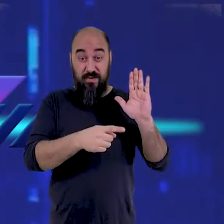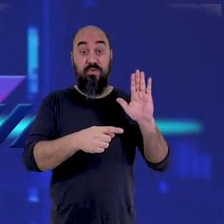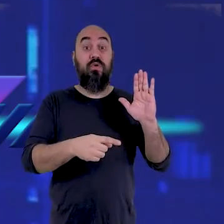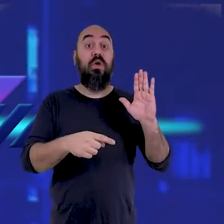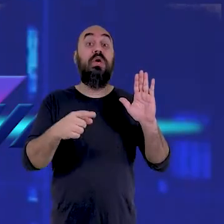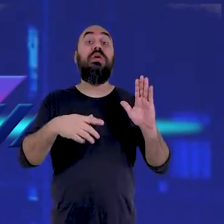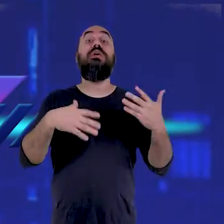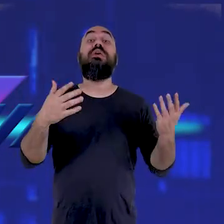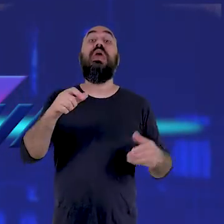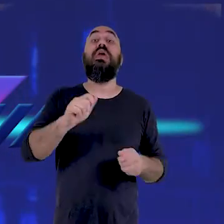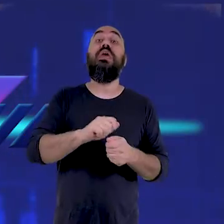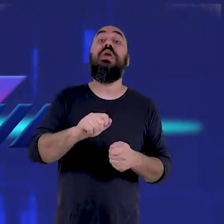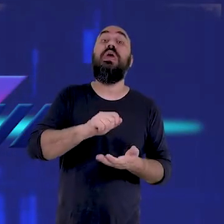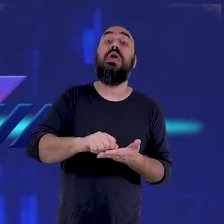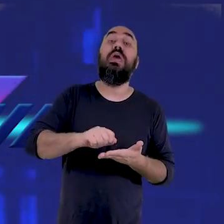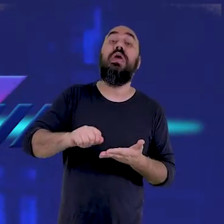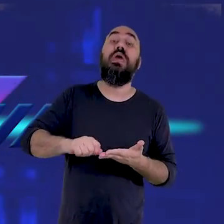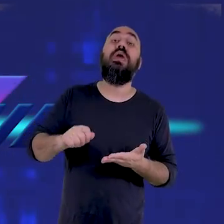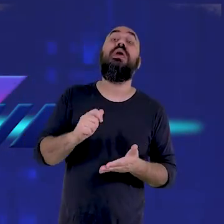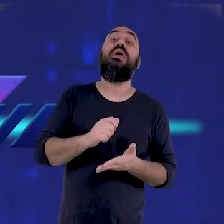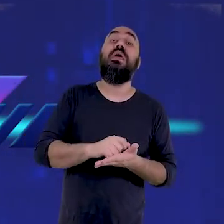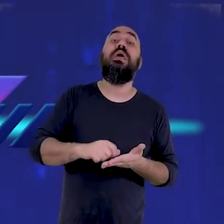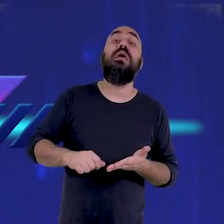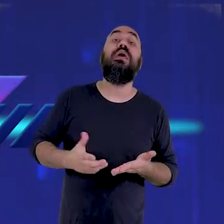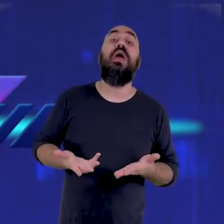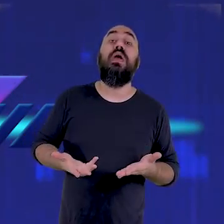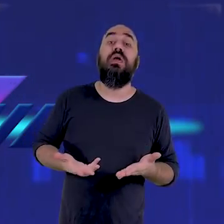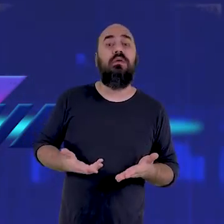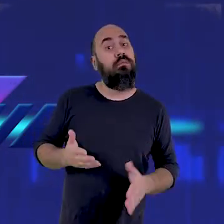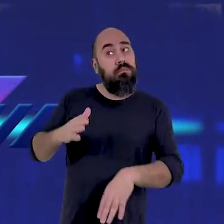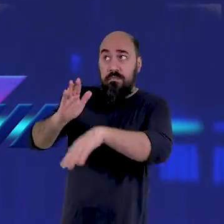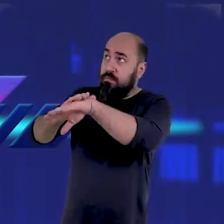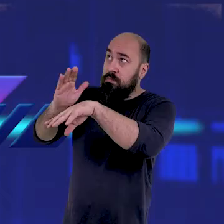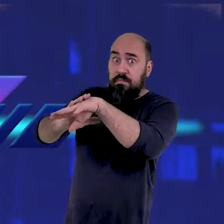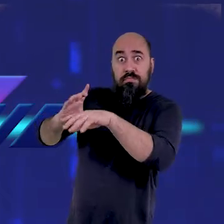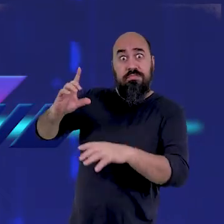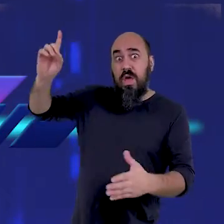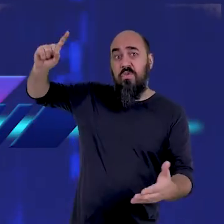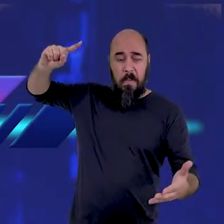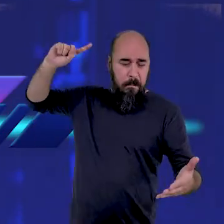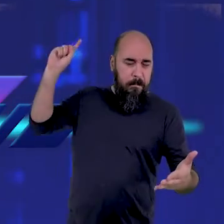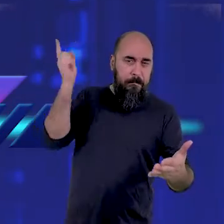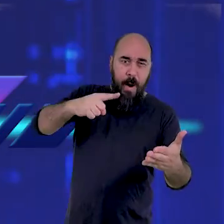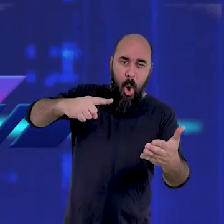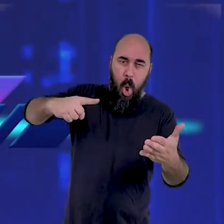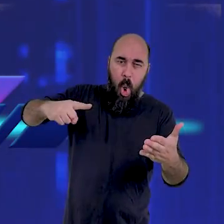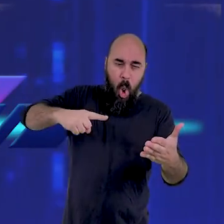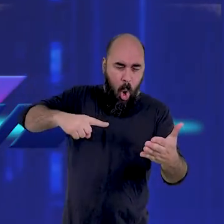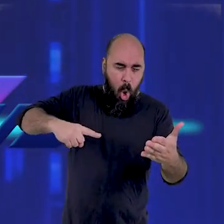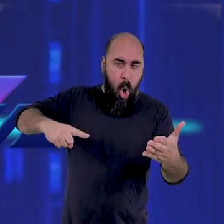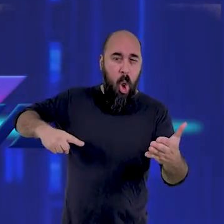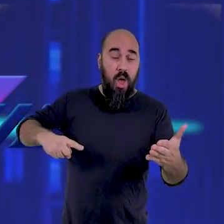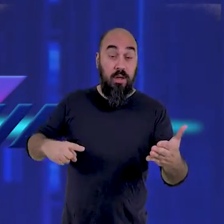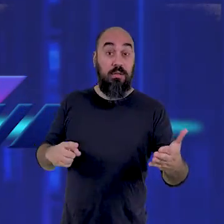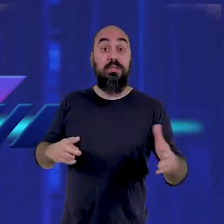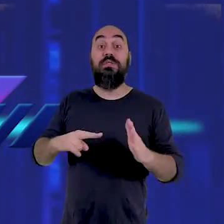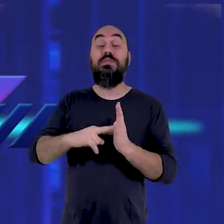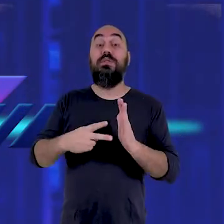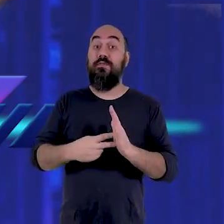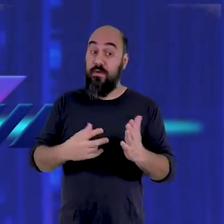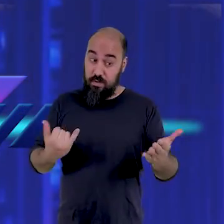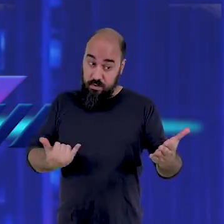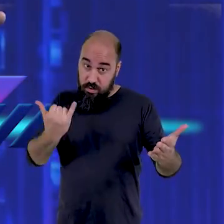com o próprio dedo, é porque Ele está chamando a atenção para aquilo que Ele está revelando.